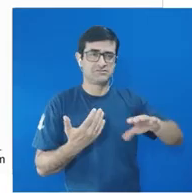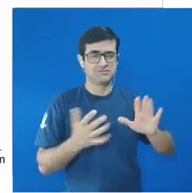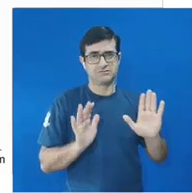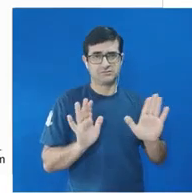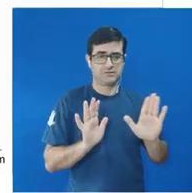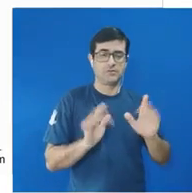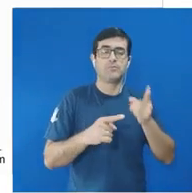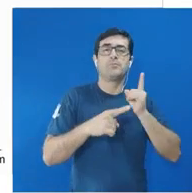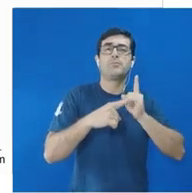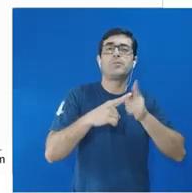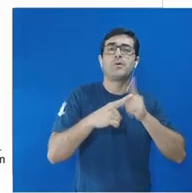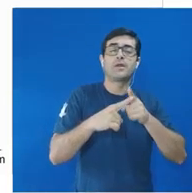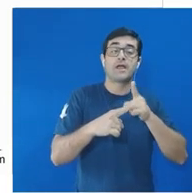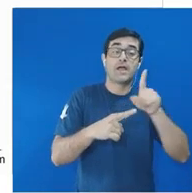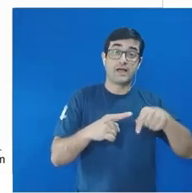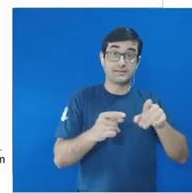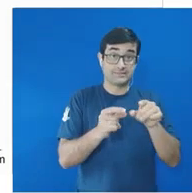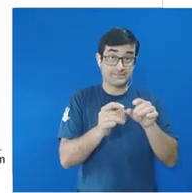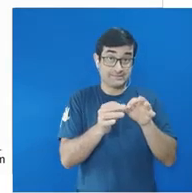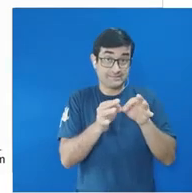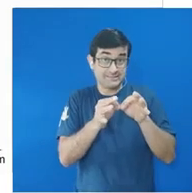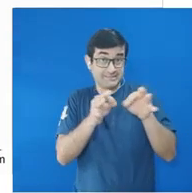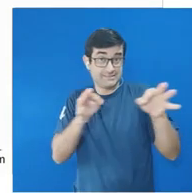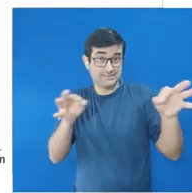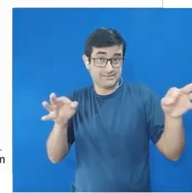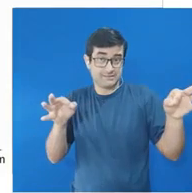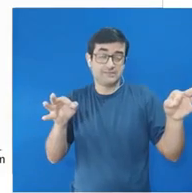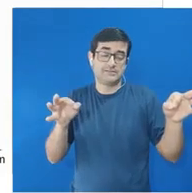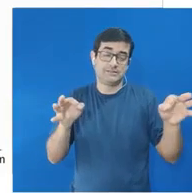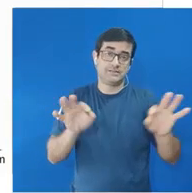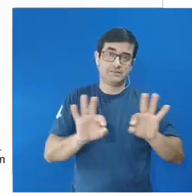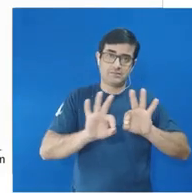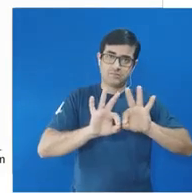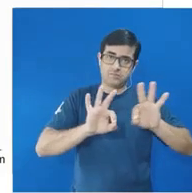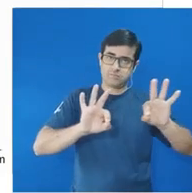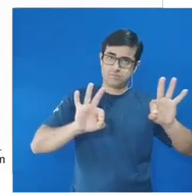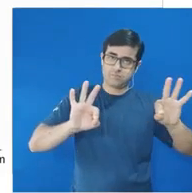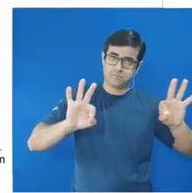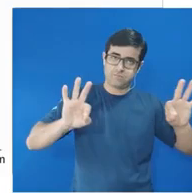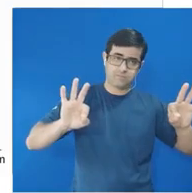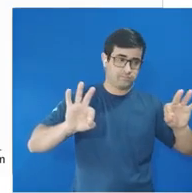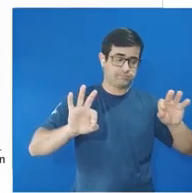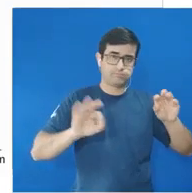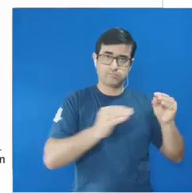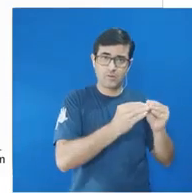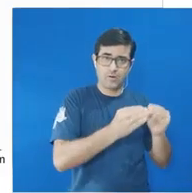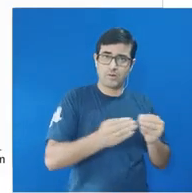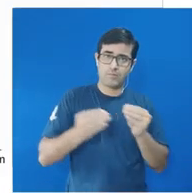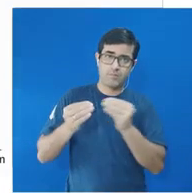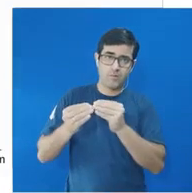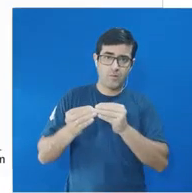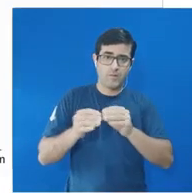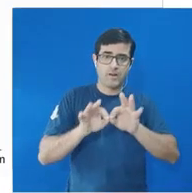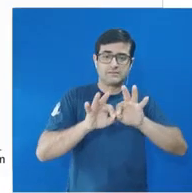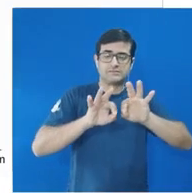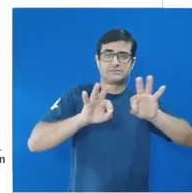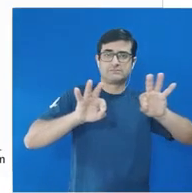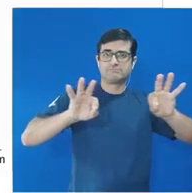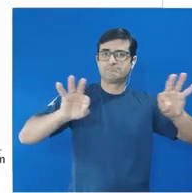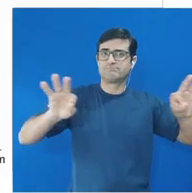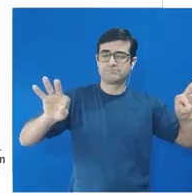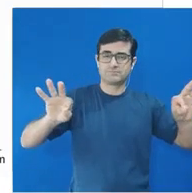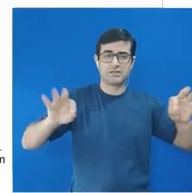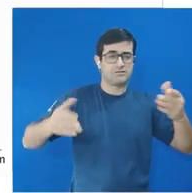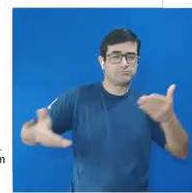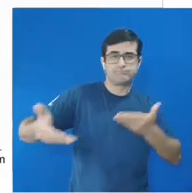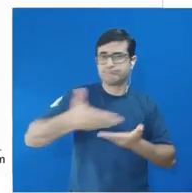é suficientemente grande entre as espécies e não vai ter esse efeito. Eles não interagem entre si,